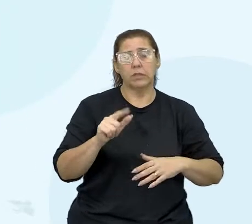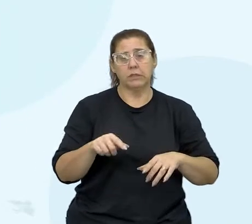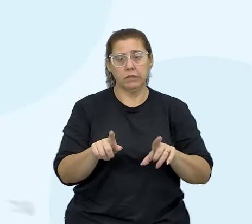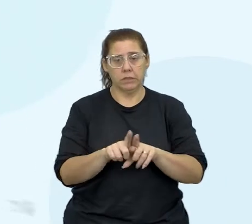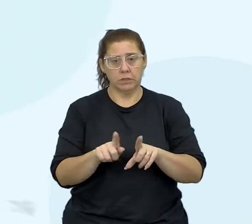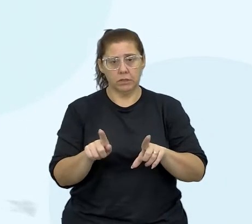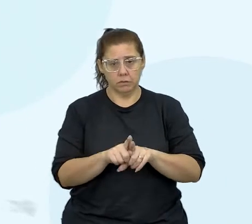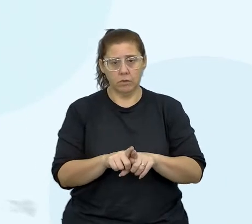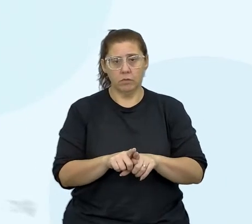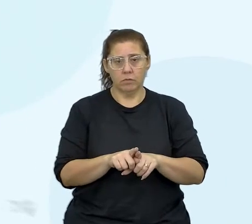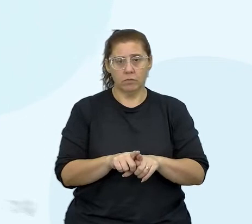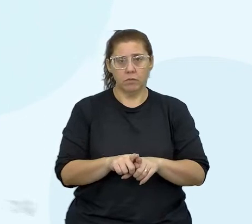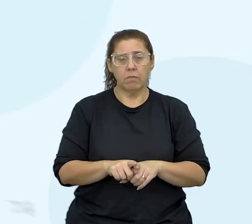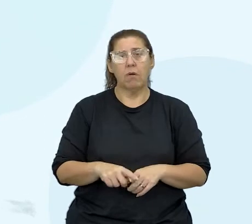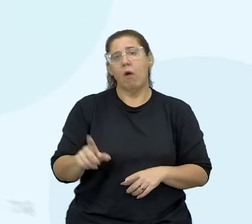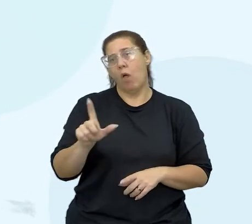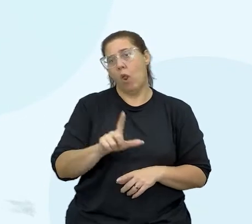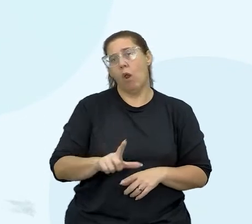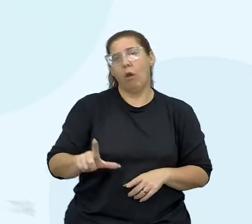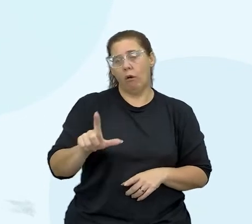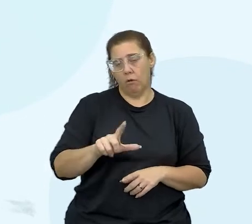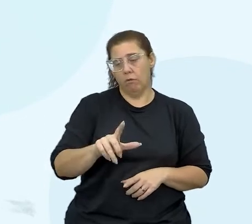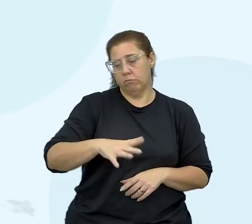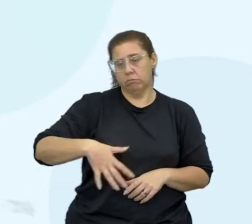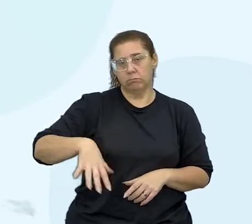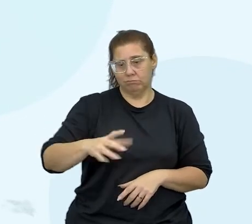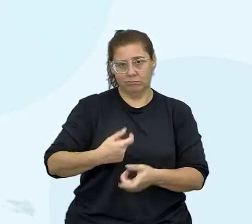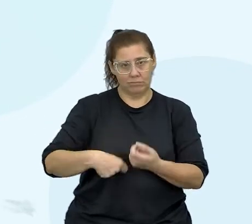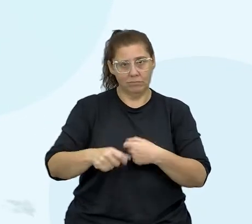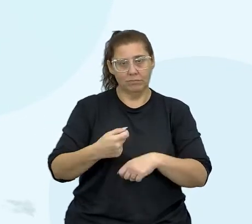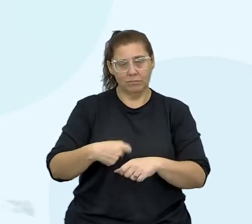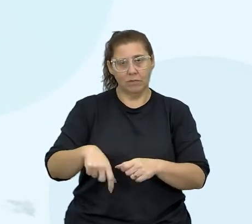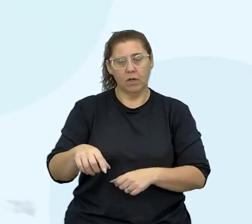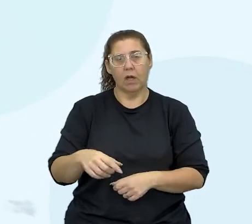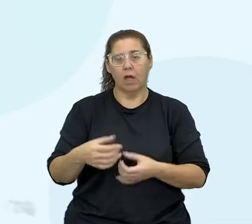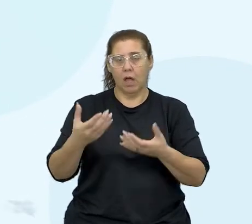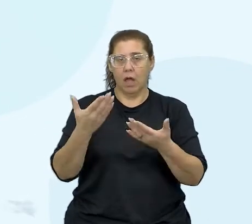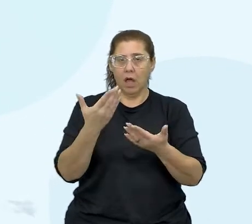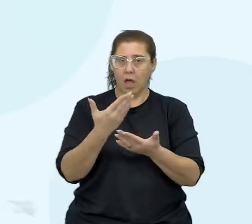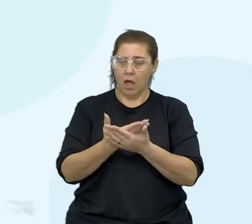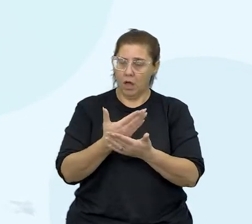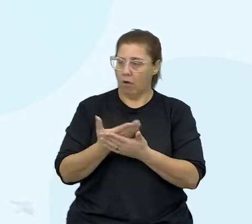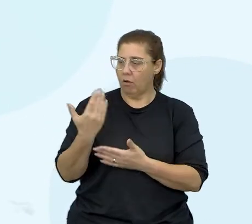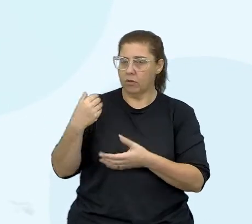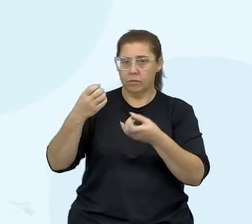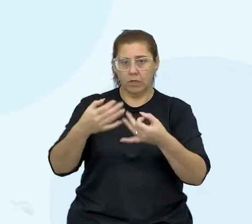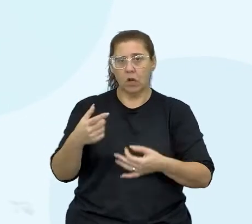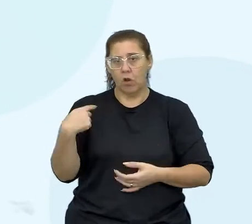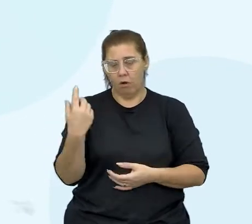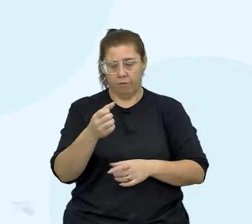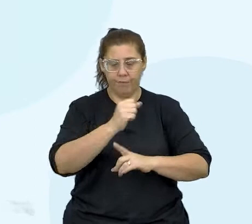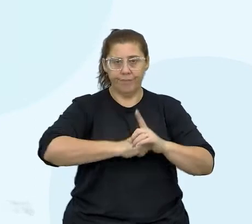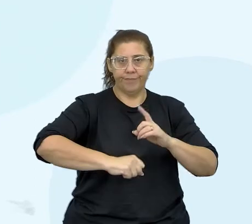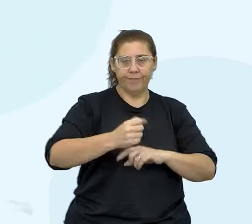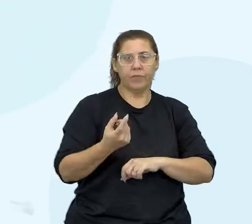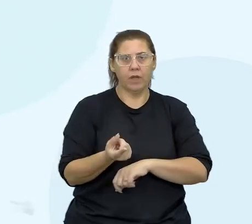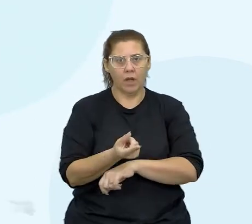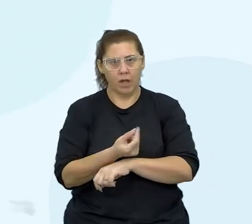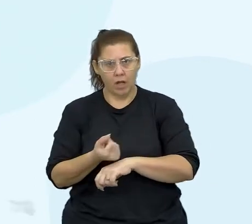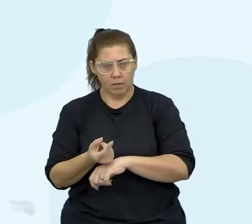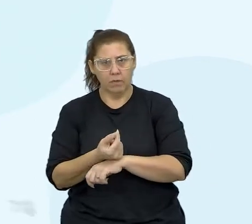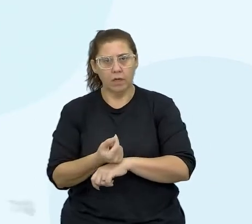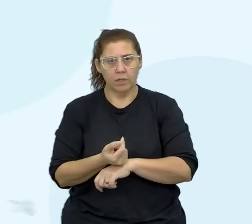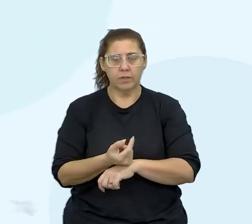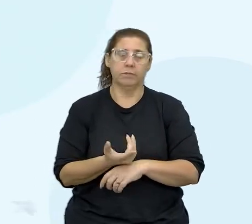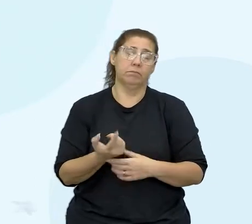também indo por essa lógica do mercado. Por quê? Eu falei pra vocês na última aula, a gente vive numa sociedade capitalista. O capitalismo gira em torno